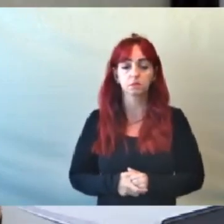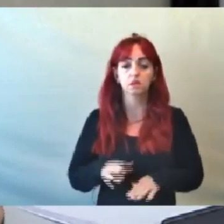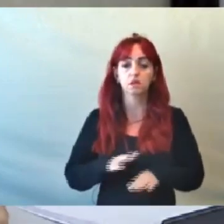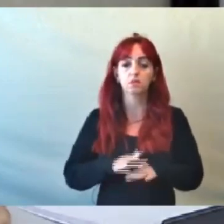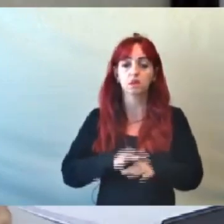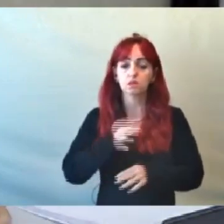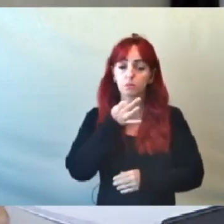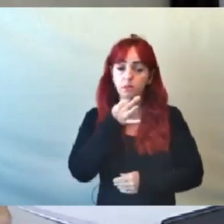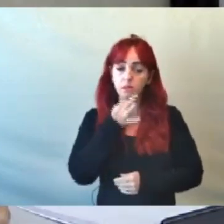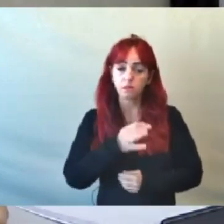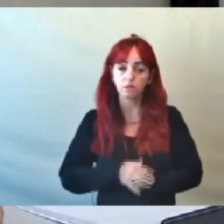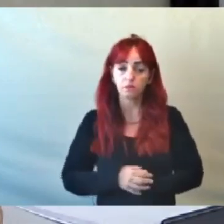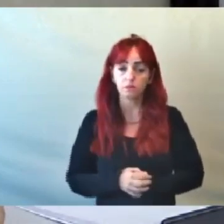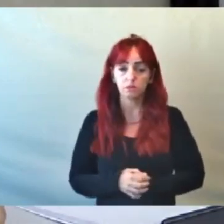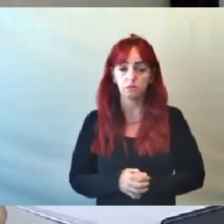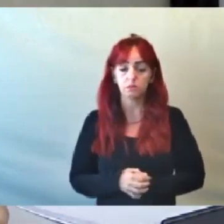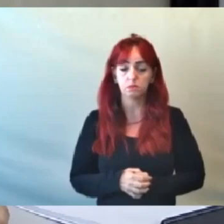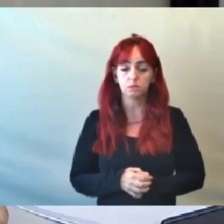Professores,